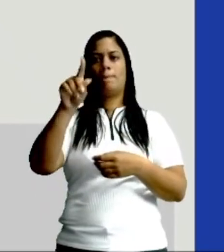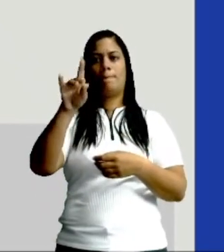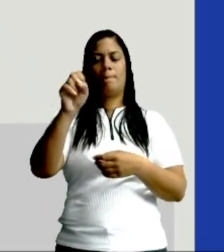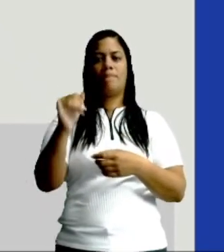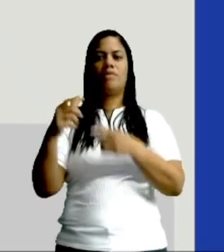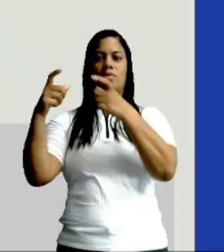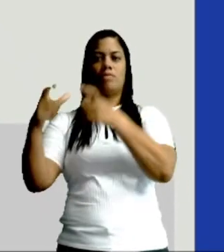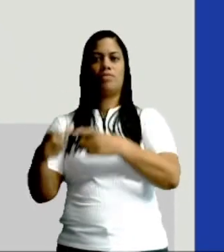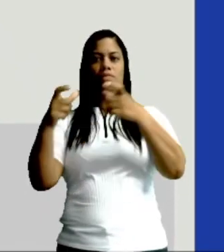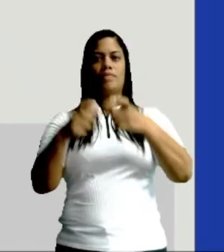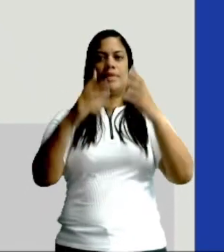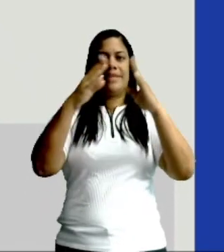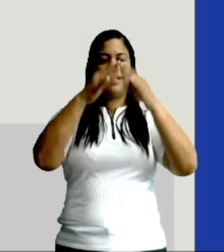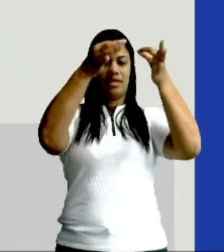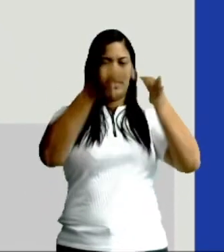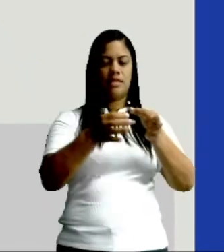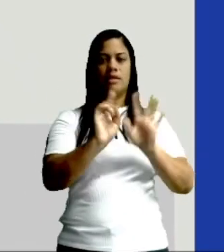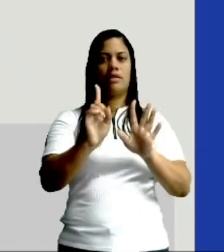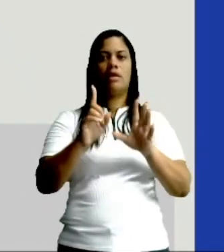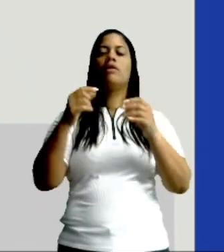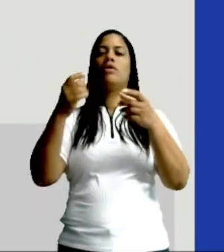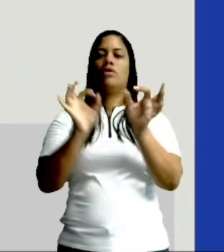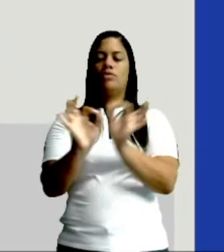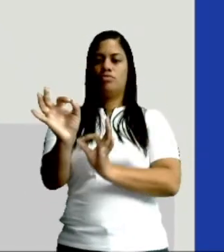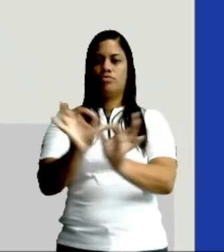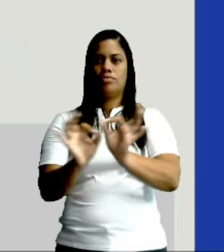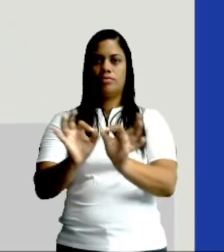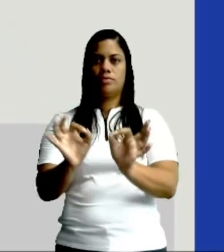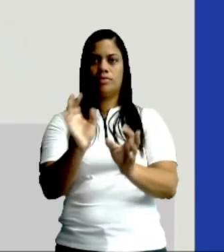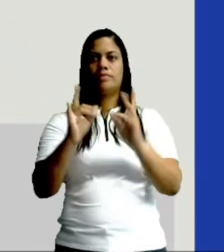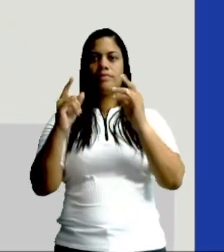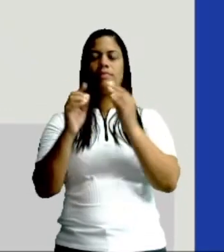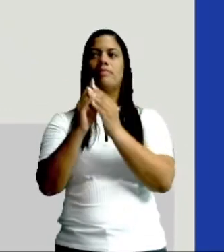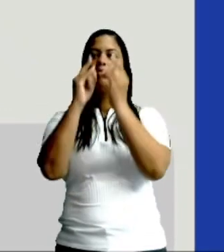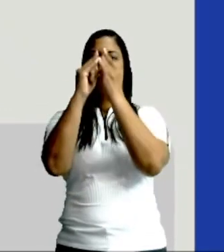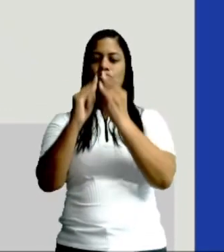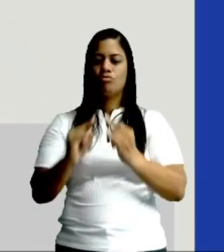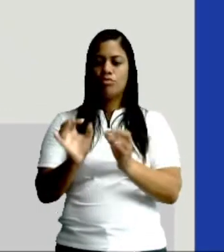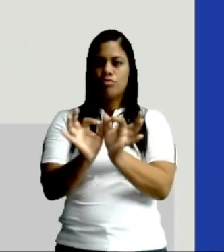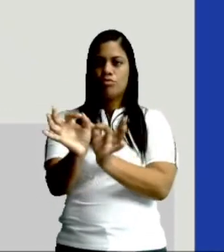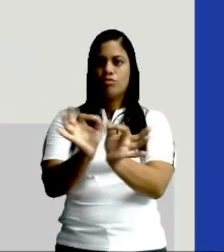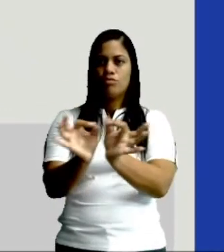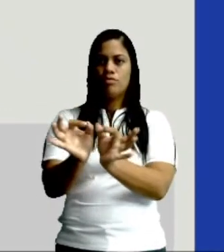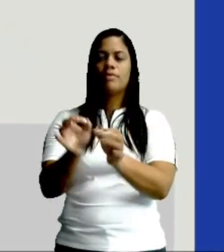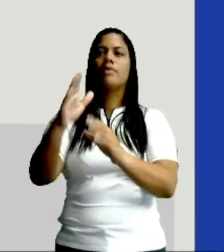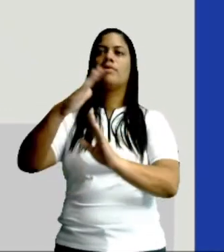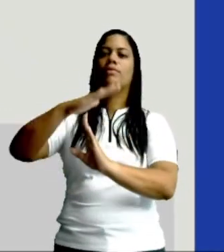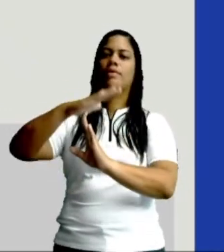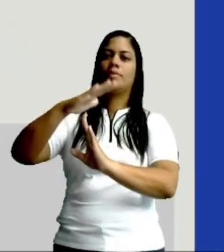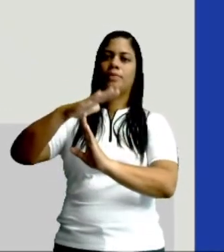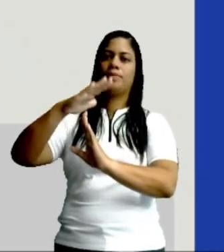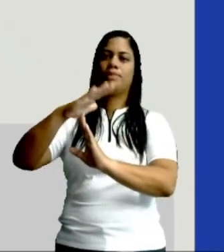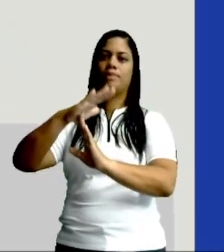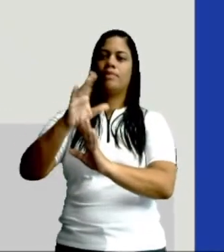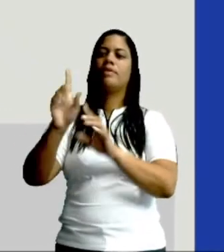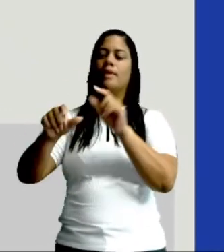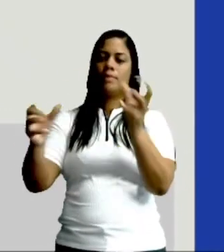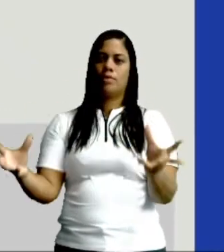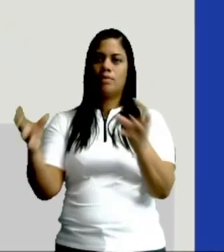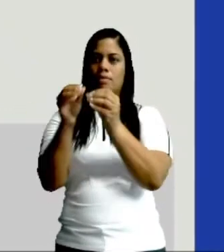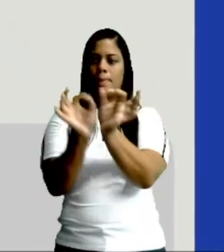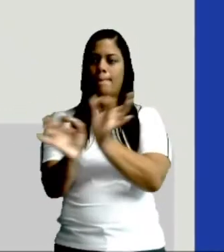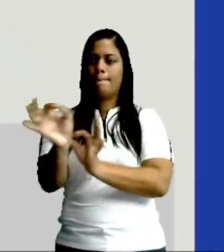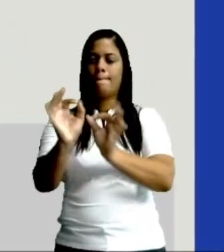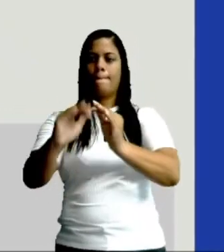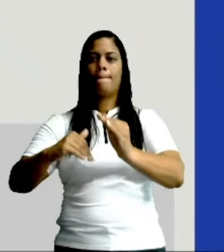de lugar em lugar. Ele pega a sua tenda, monta a tenda com sua família, fica um tempinho naquele lugar, depois ele recolhe a